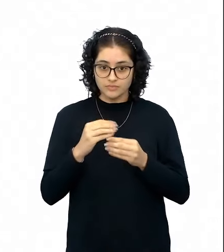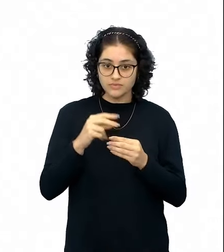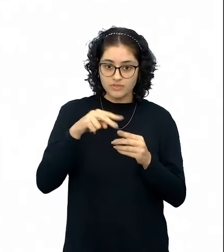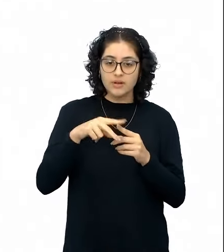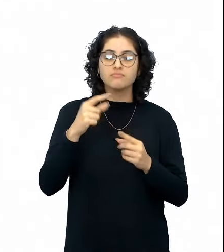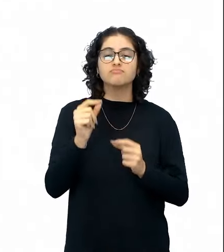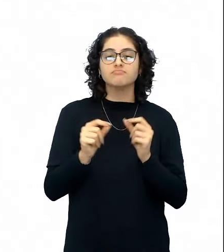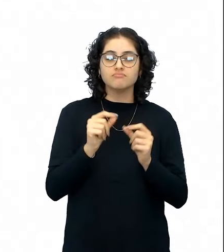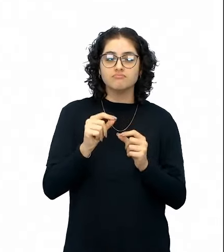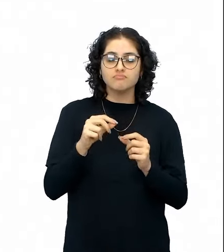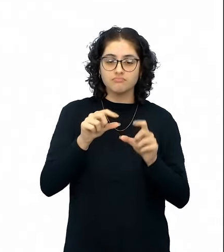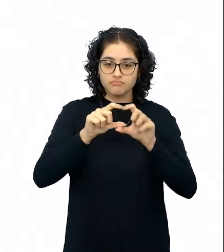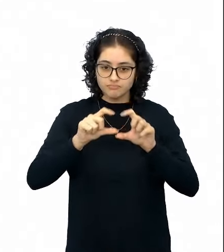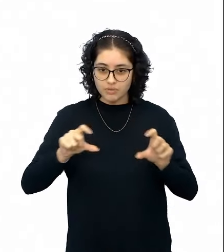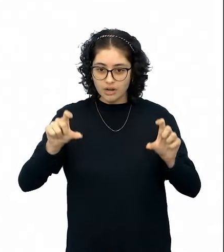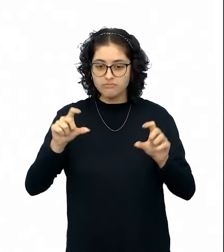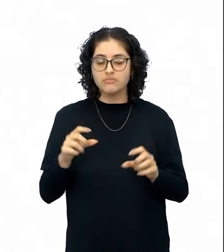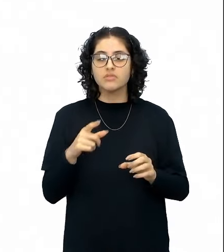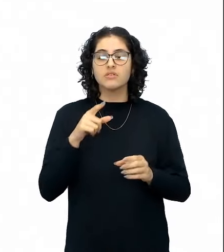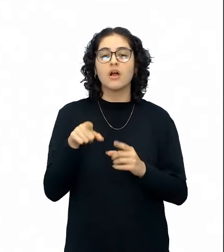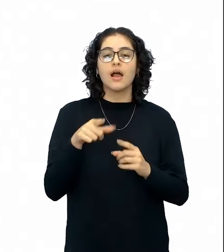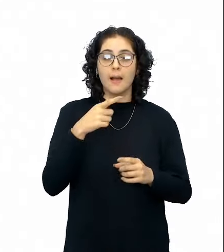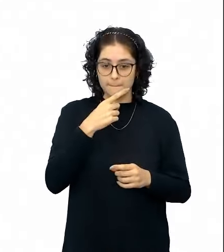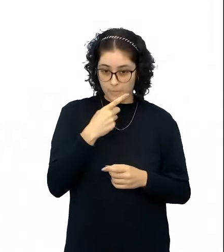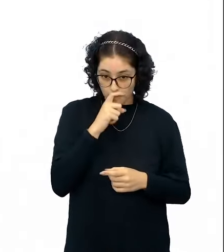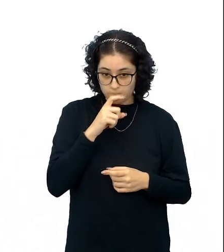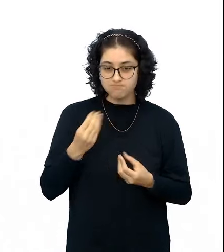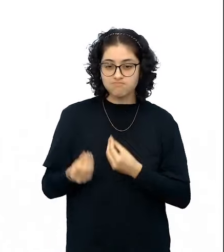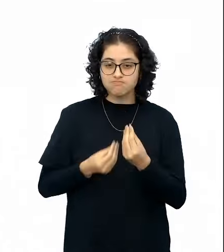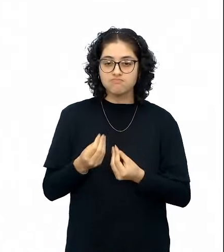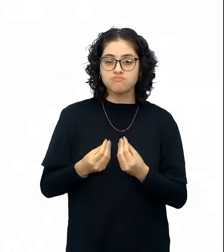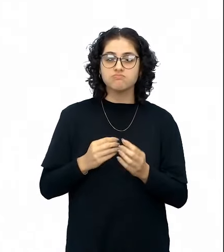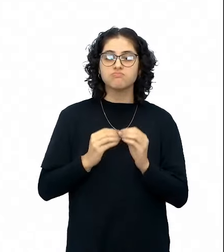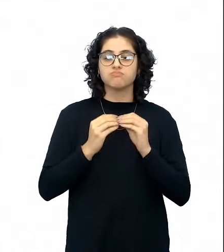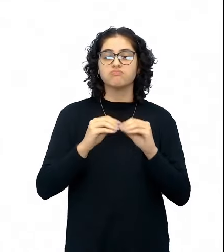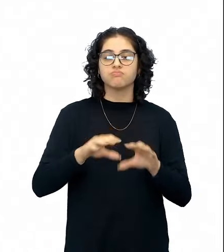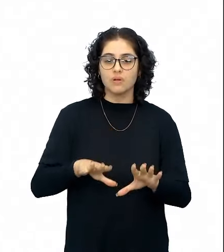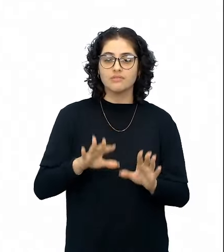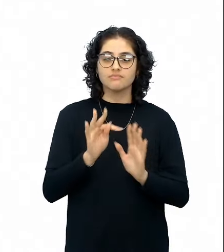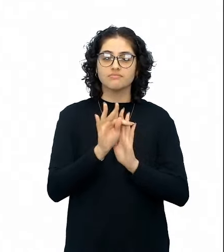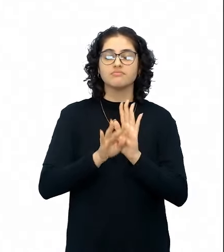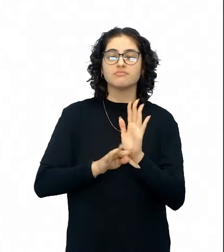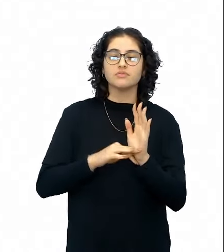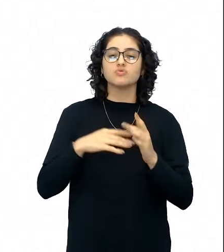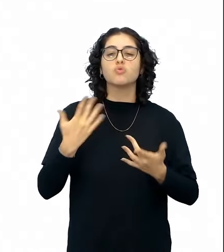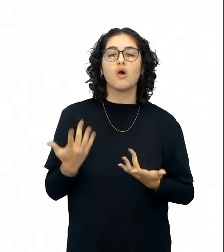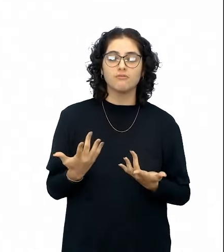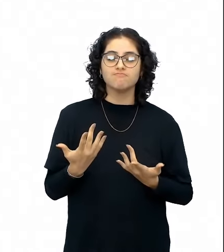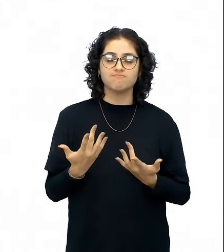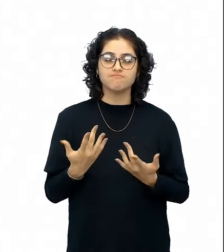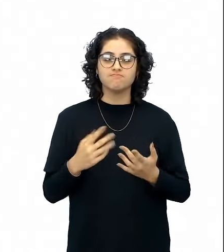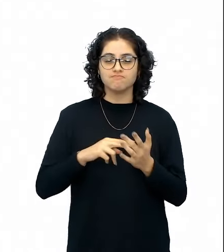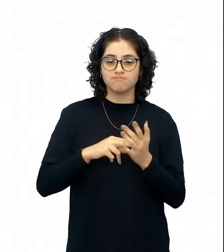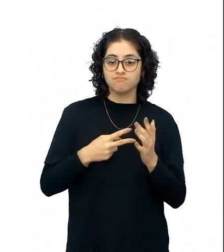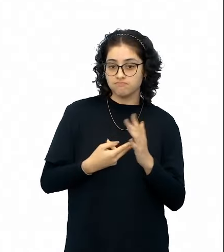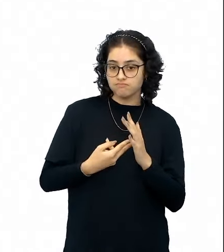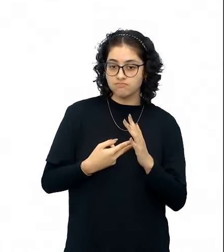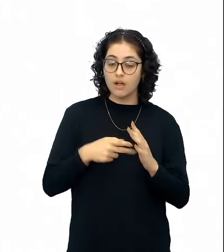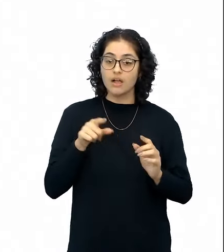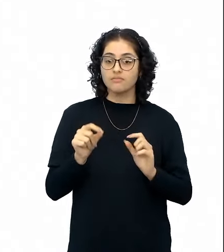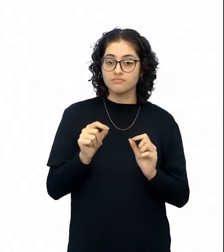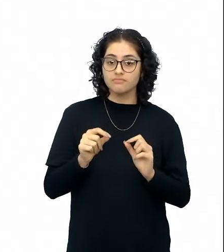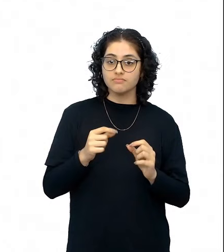podemos afirmar que o autor utiliza recursos linguísticos para estabelecer relações de sentido. Dessa forma, que figura de linguagem foi